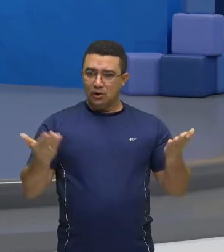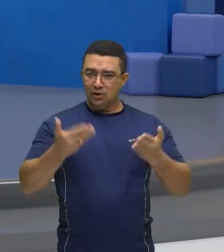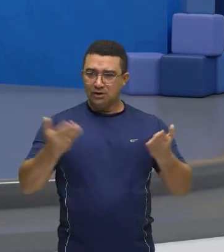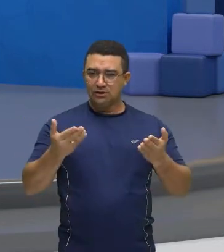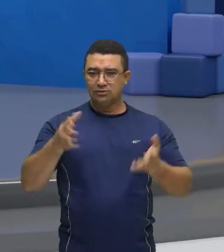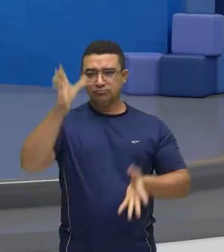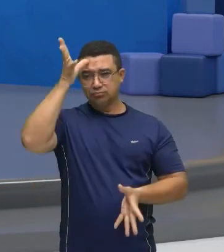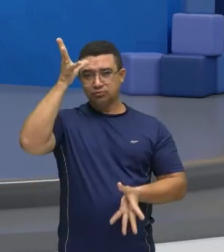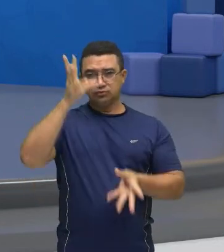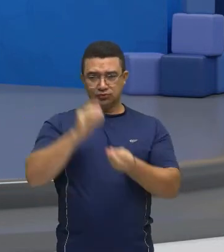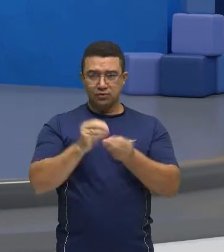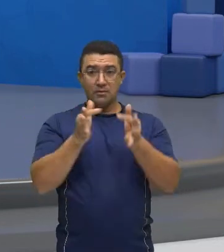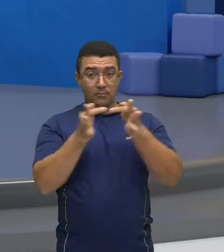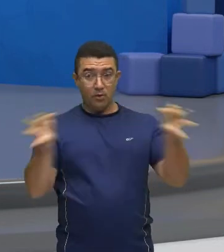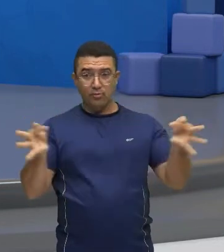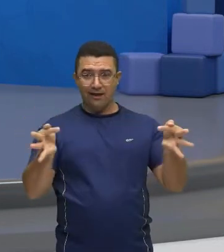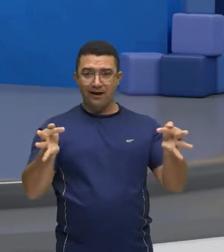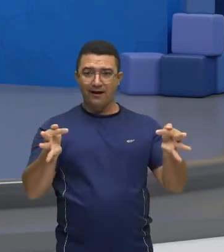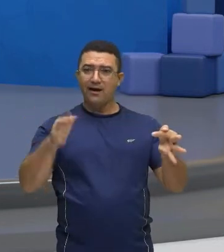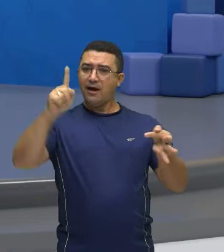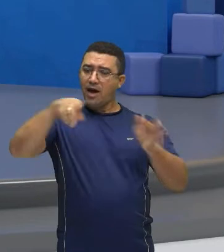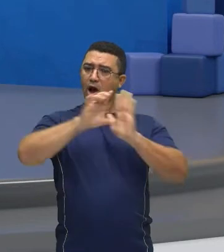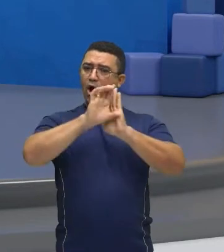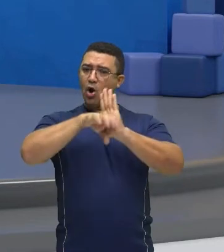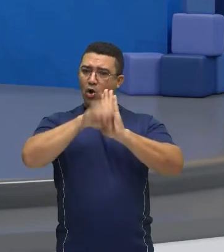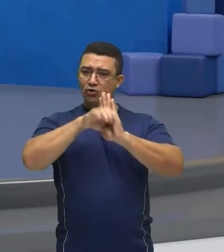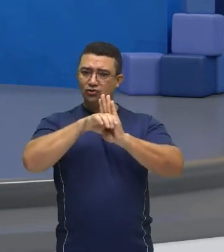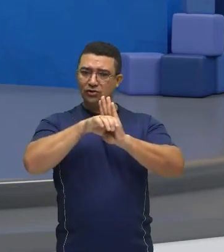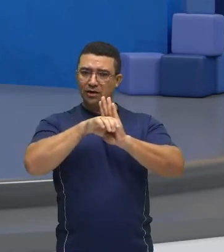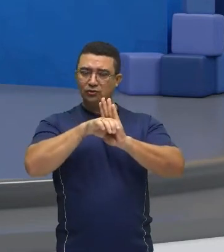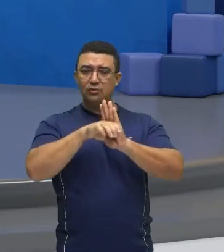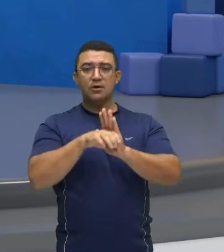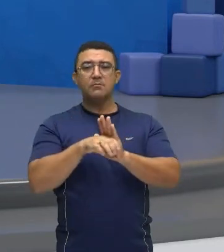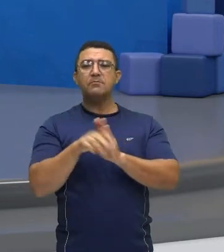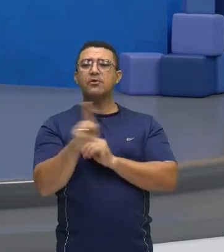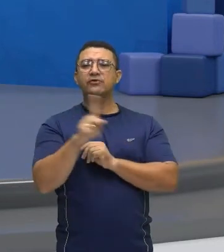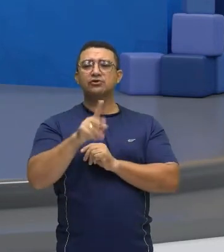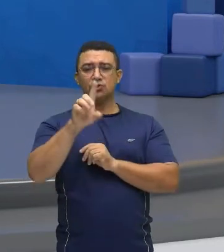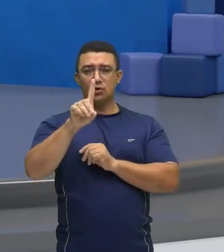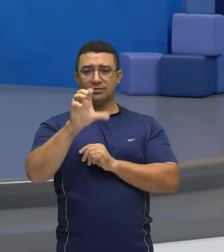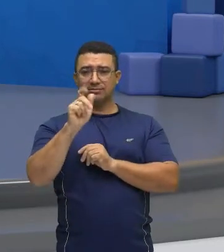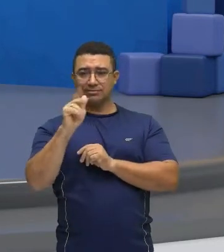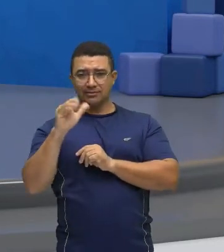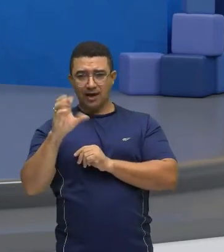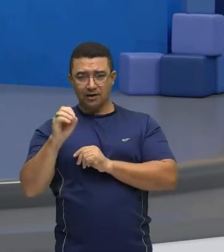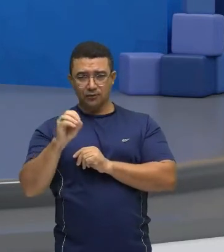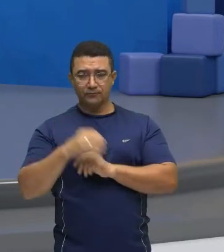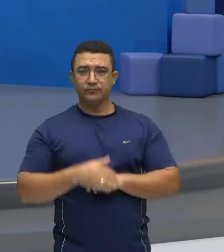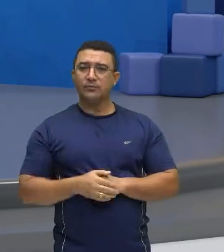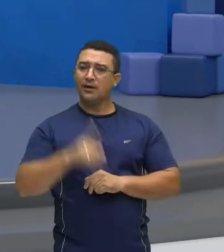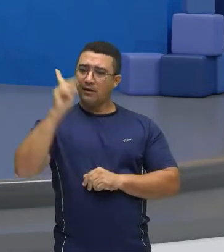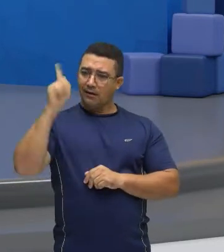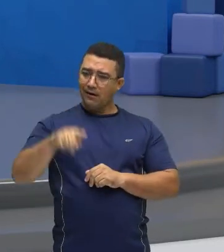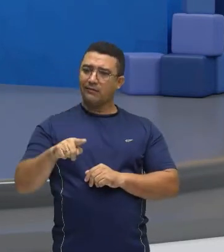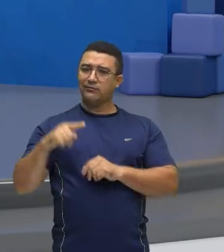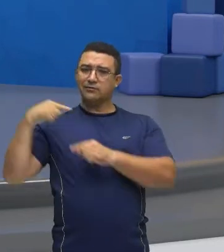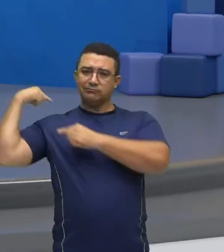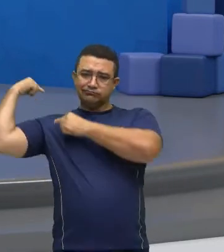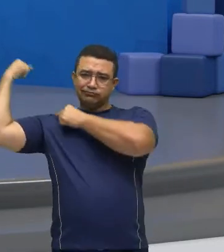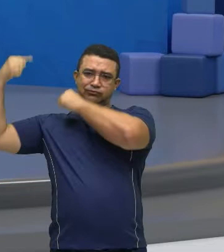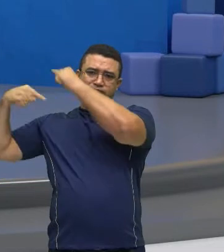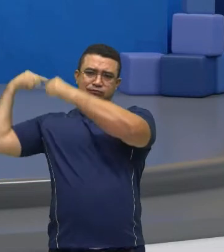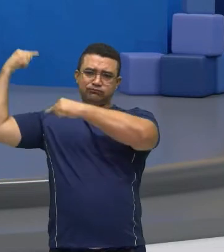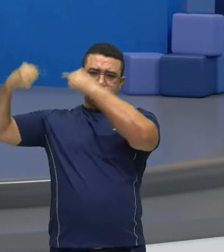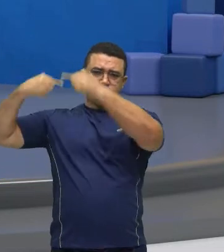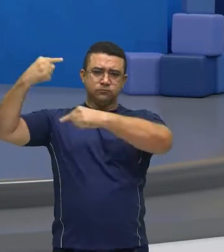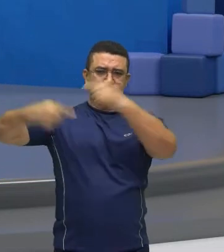populares, eles acabam, né, como o conceito que trouxe ali na pergunta do professor Dário, que são perpetuados ao longo das gerações,